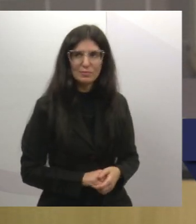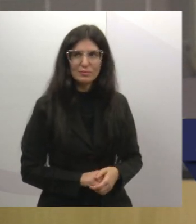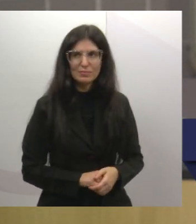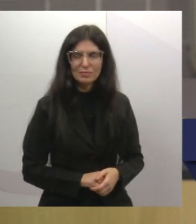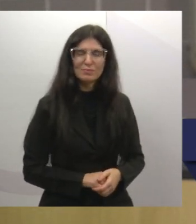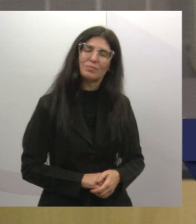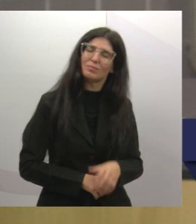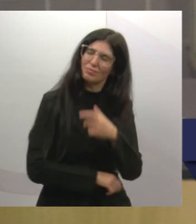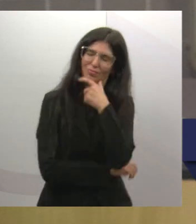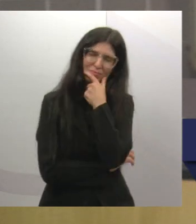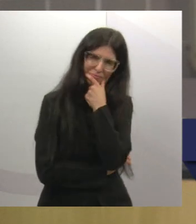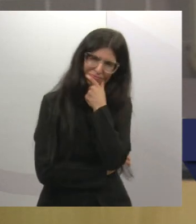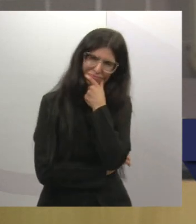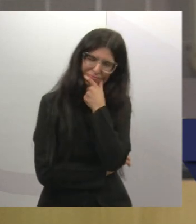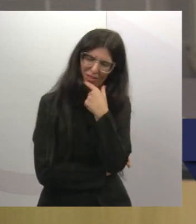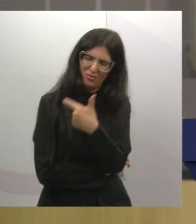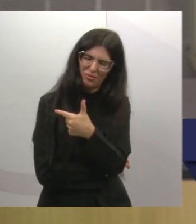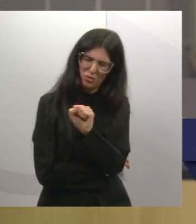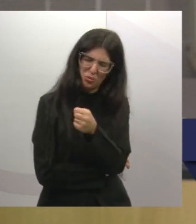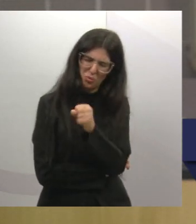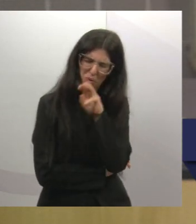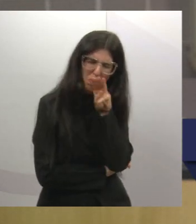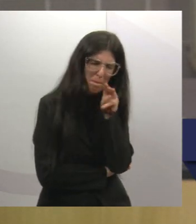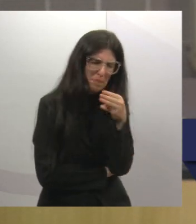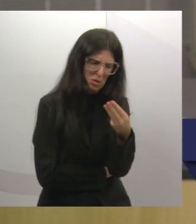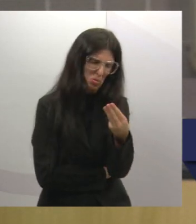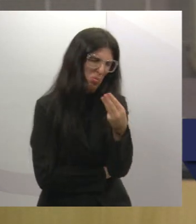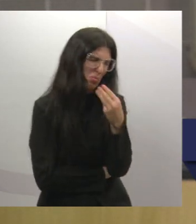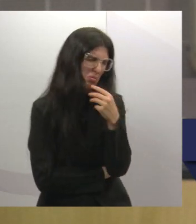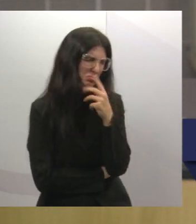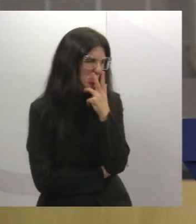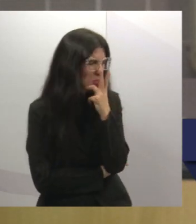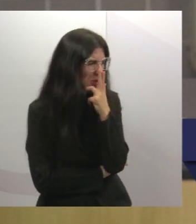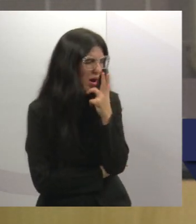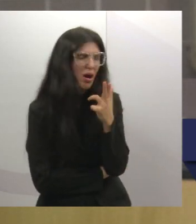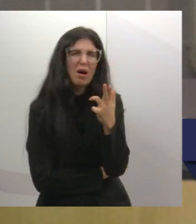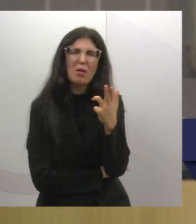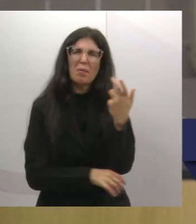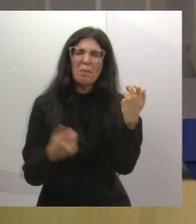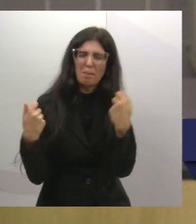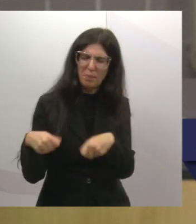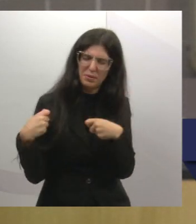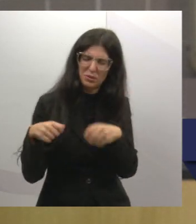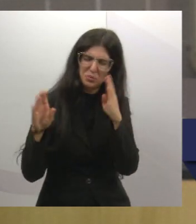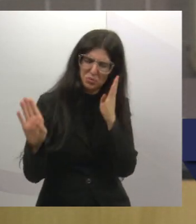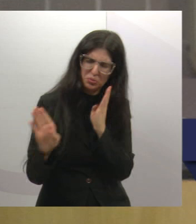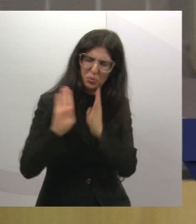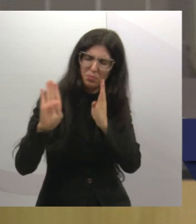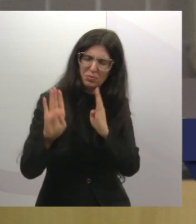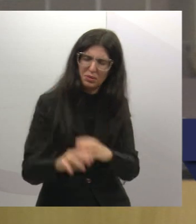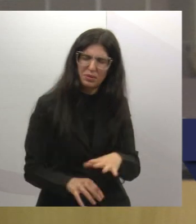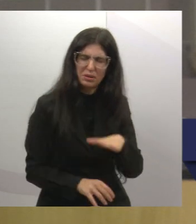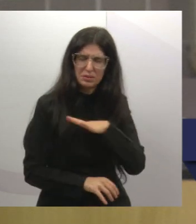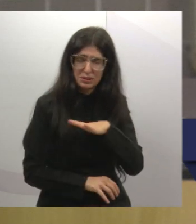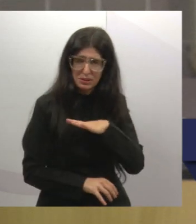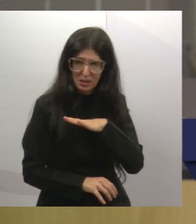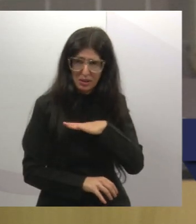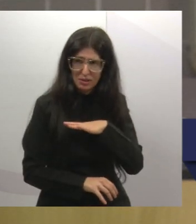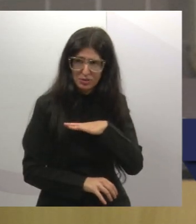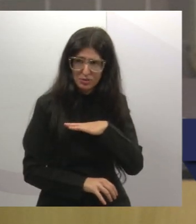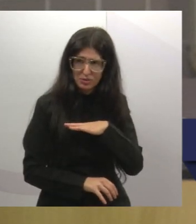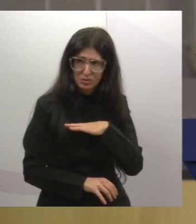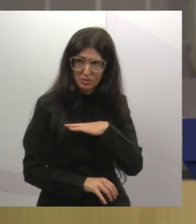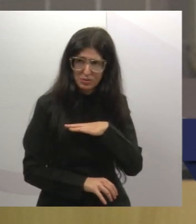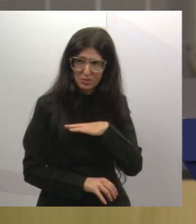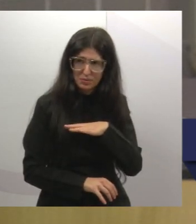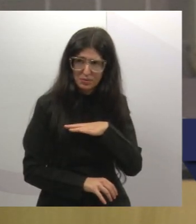engano, tem até estipulado 28 milhões, alguma coisa. Precisa se descobrir no município quais vão ser as